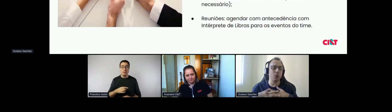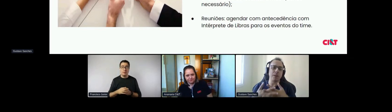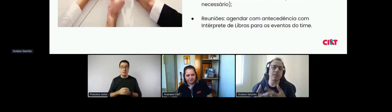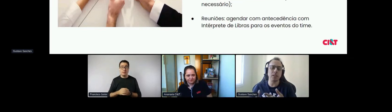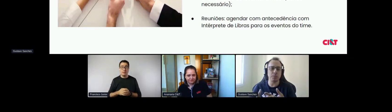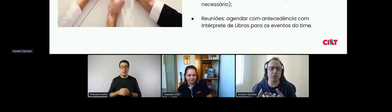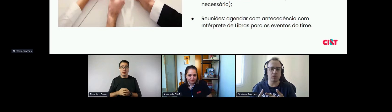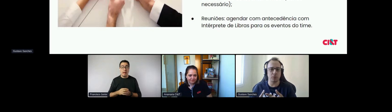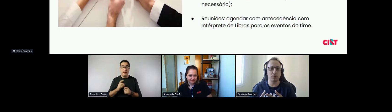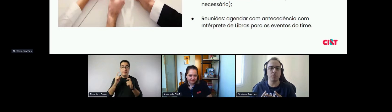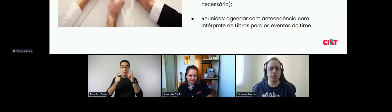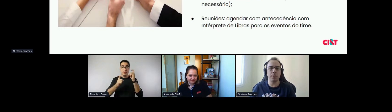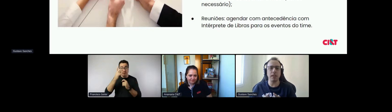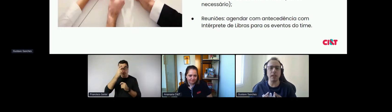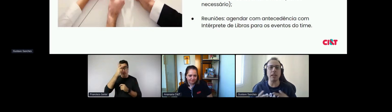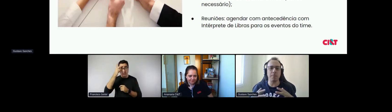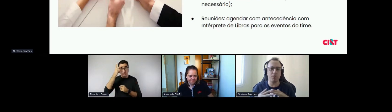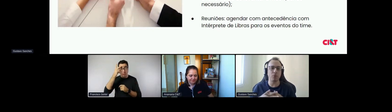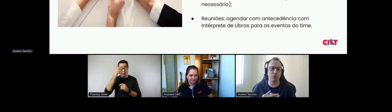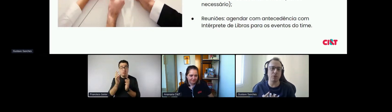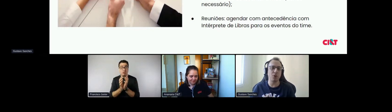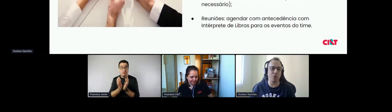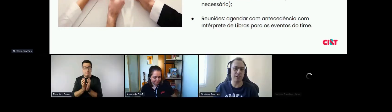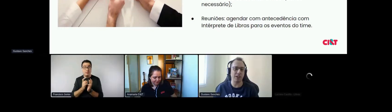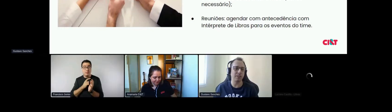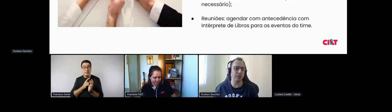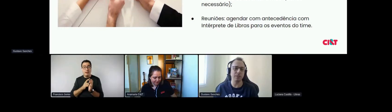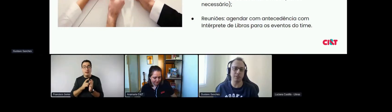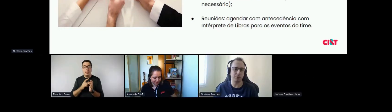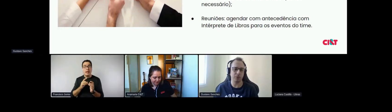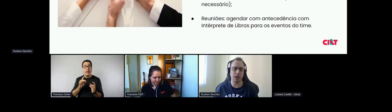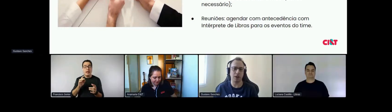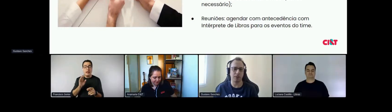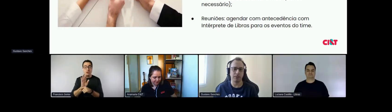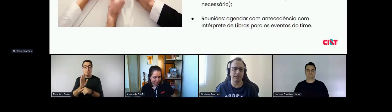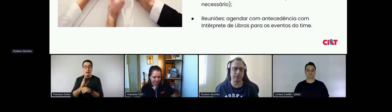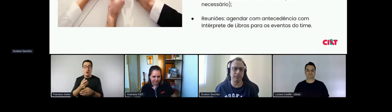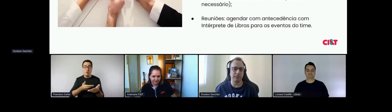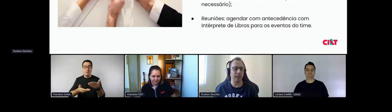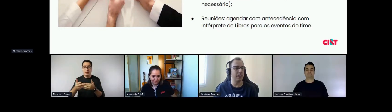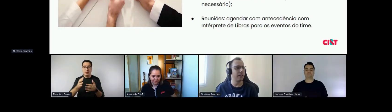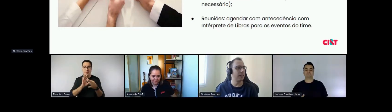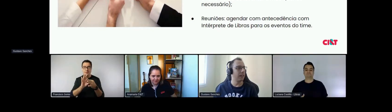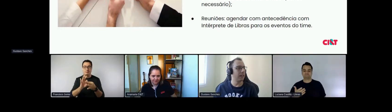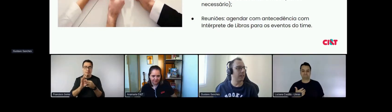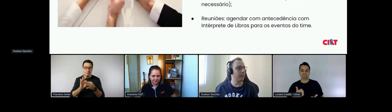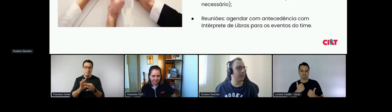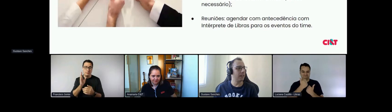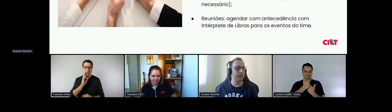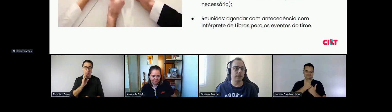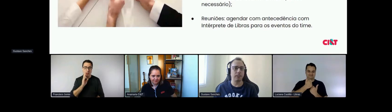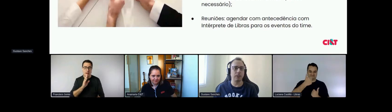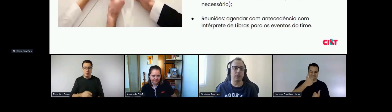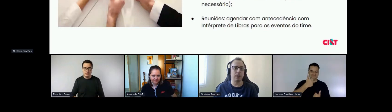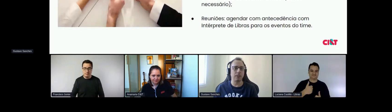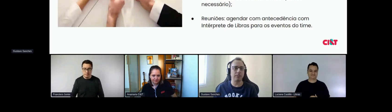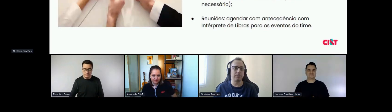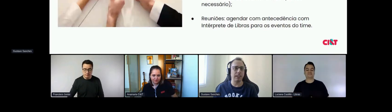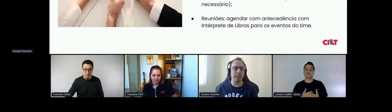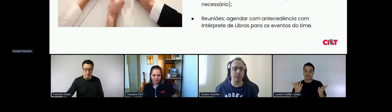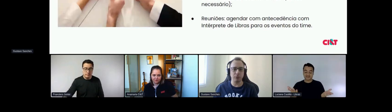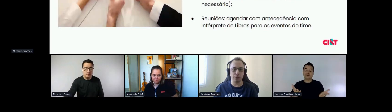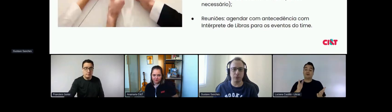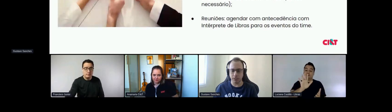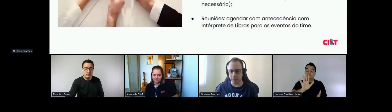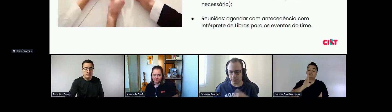A preocupação das pessoas do time também é criar pontes de comunicação. Isso é muito legal, né? Então, ó,